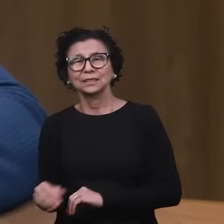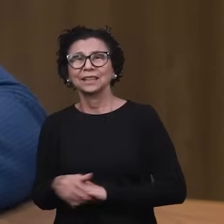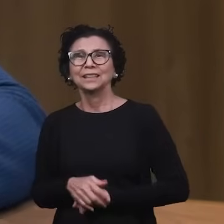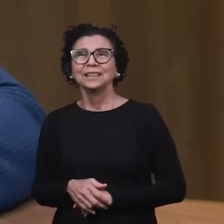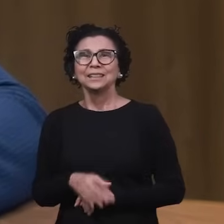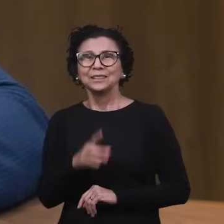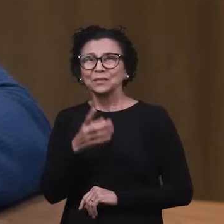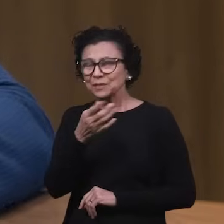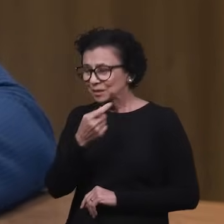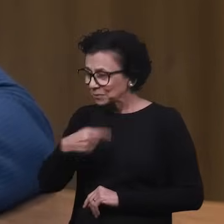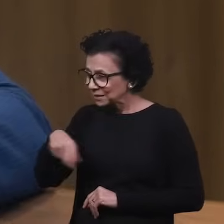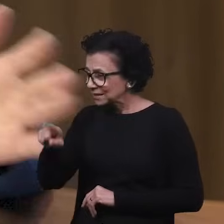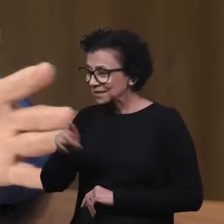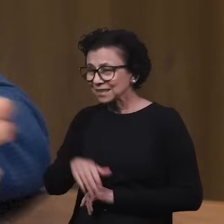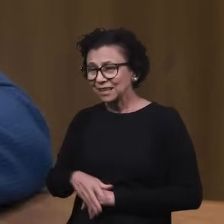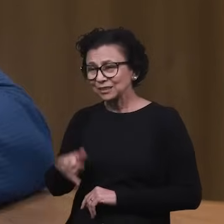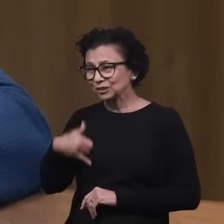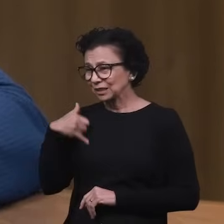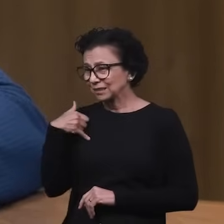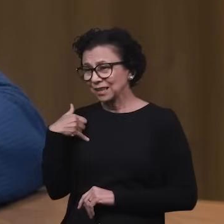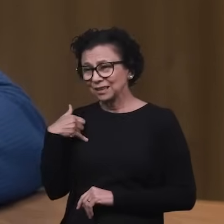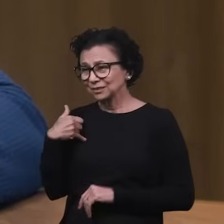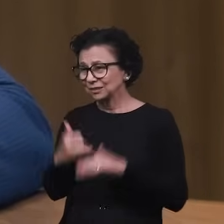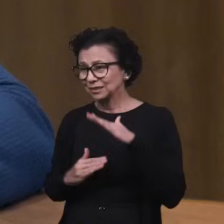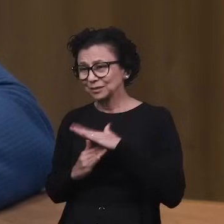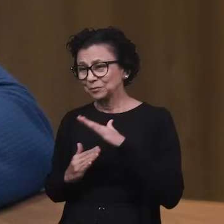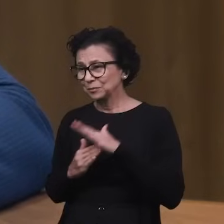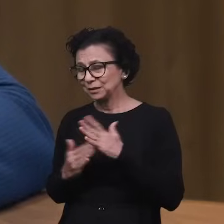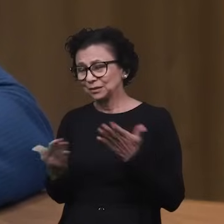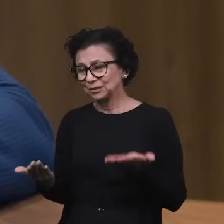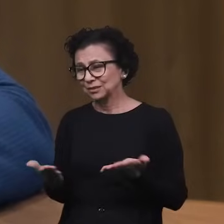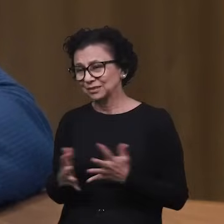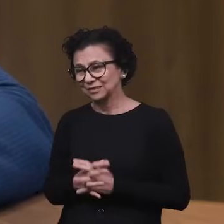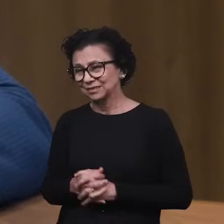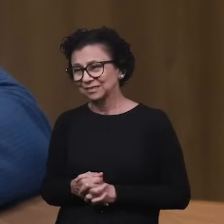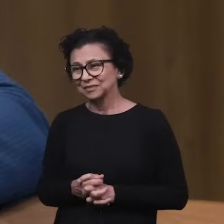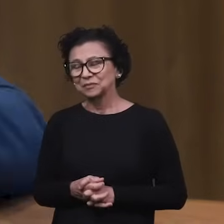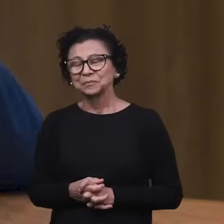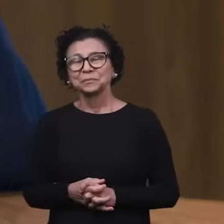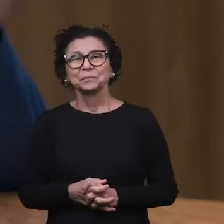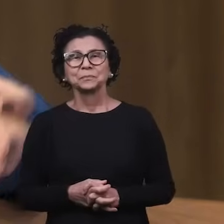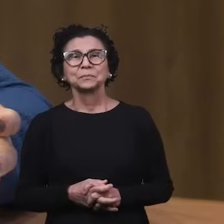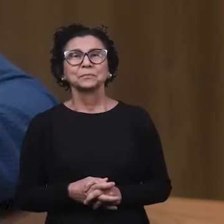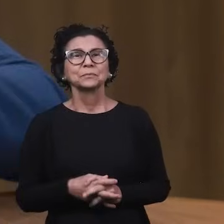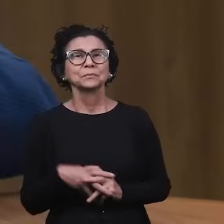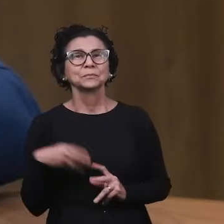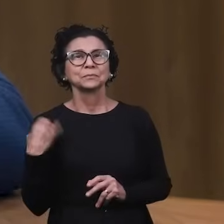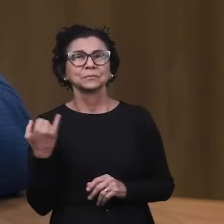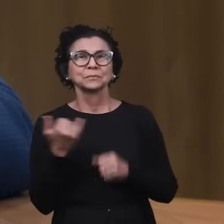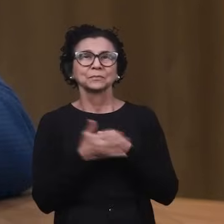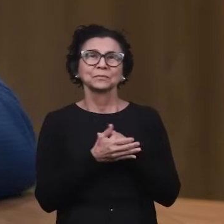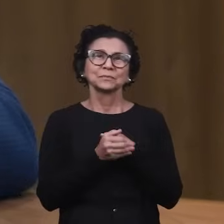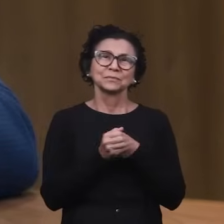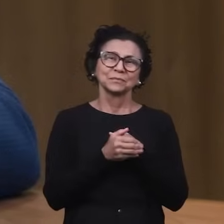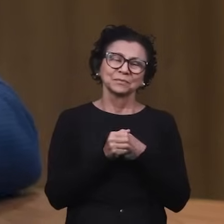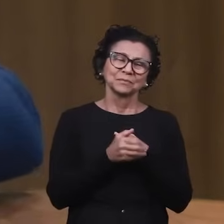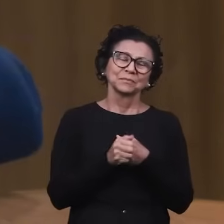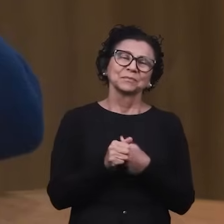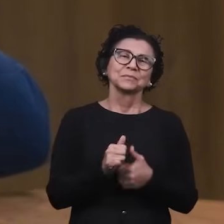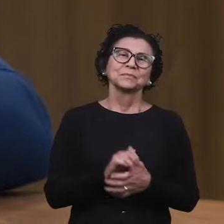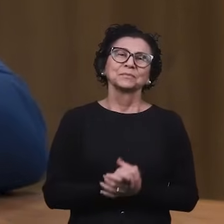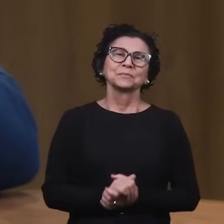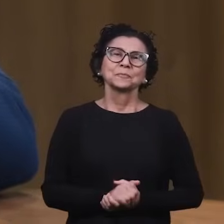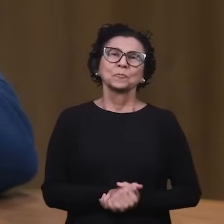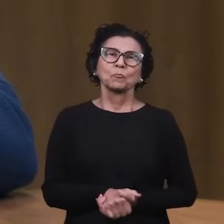completou a idade, né? Não tem como ficar na classe dos intermediários. Então, por isso a importância da gente ser carinhoso, ser amável com eles,